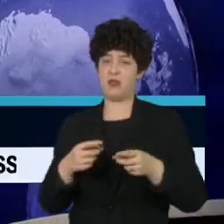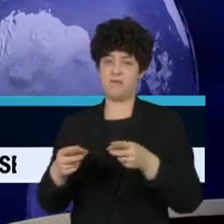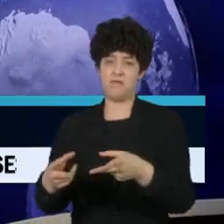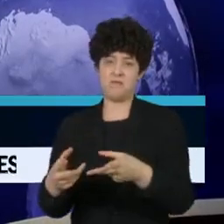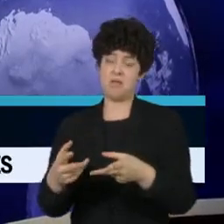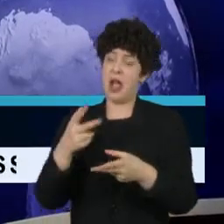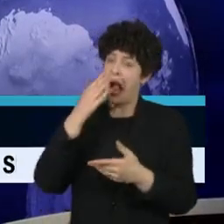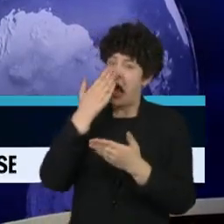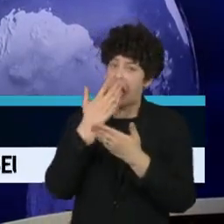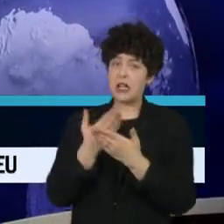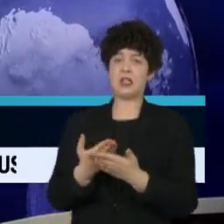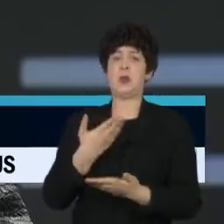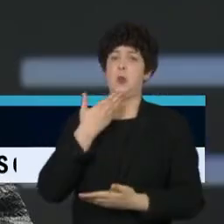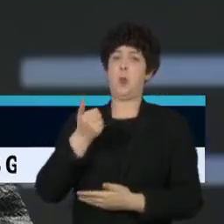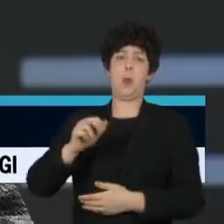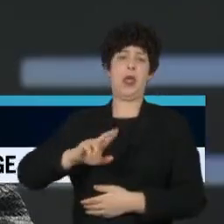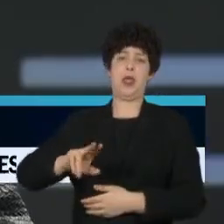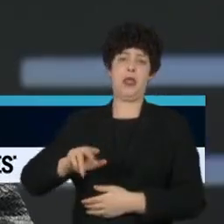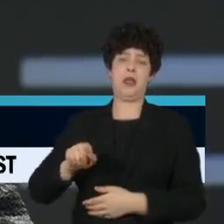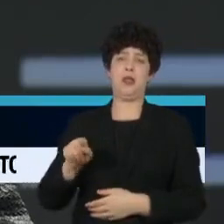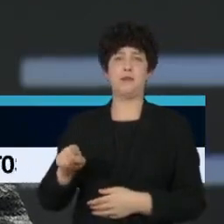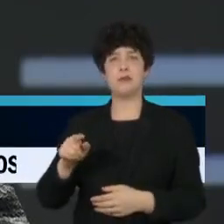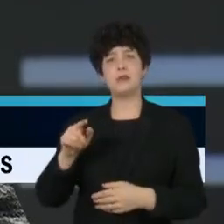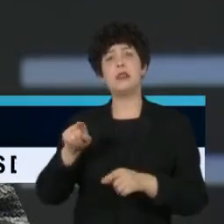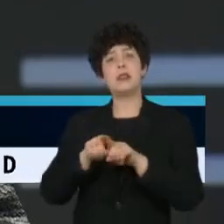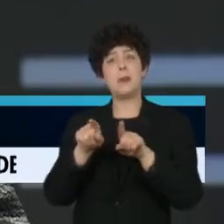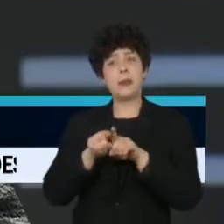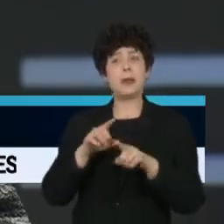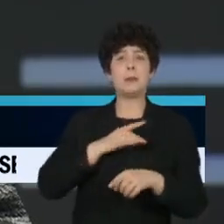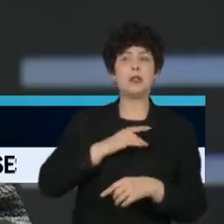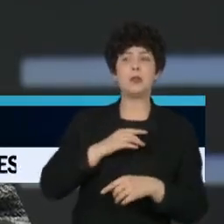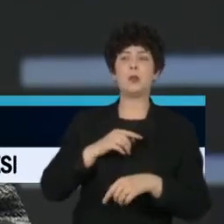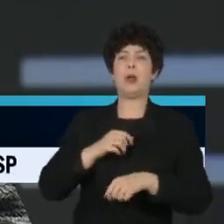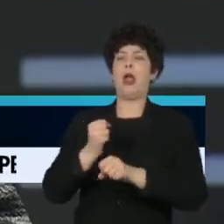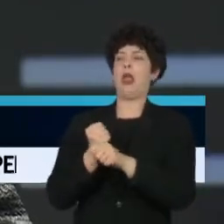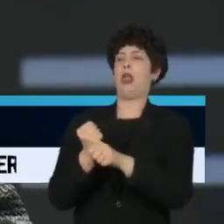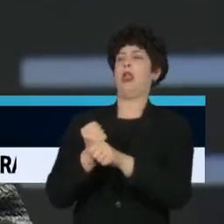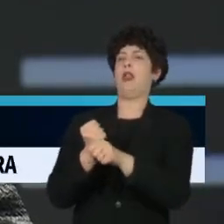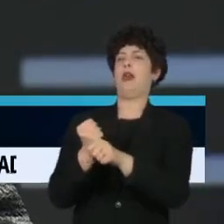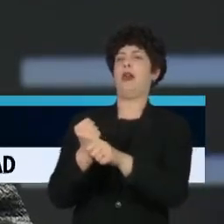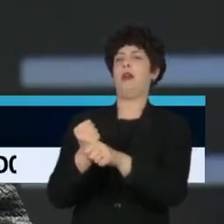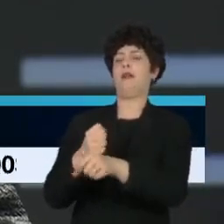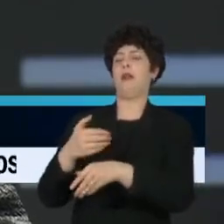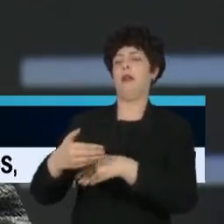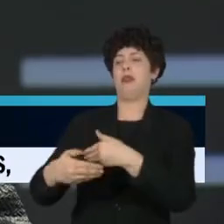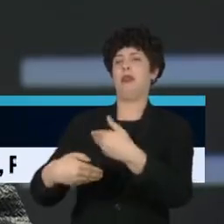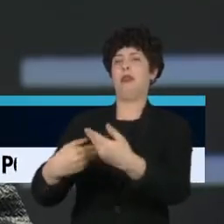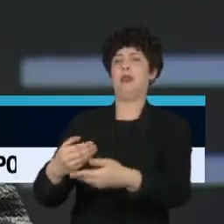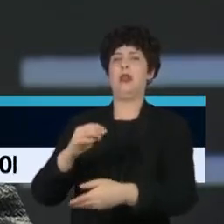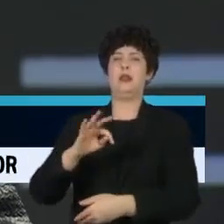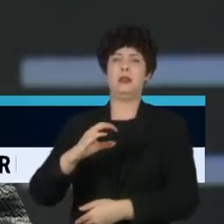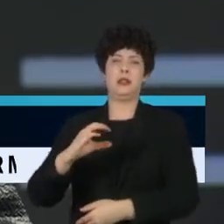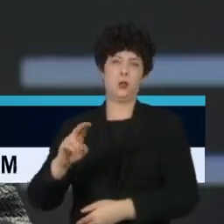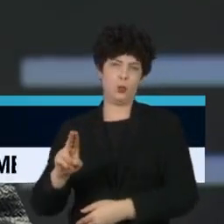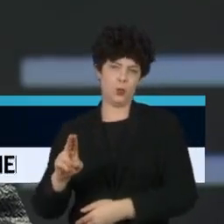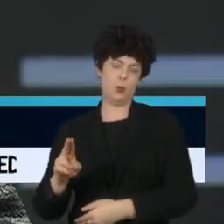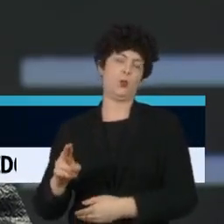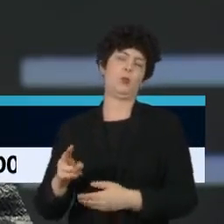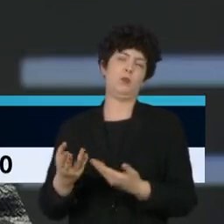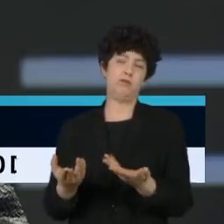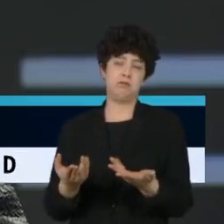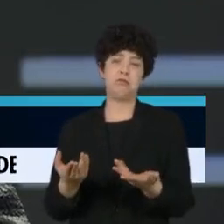adotado estão bem ajudou a questão ficasse travada muito tempo ali no tribunal de contas da União